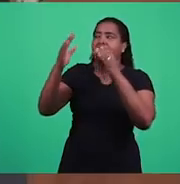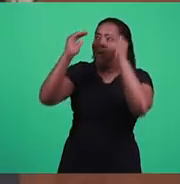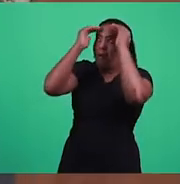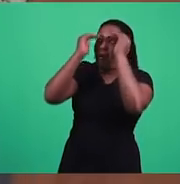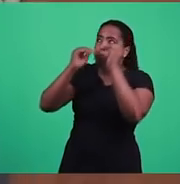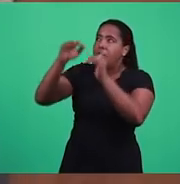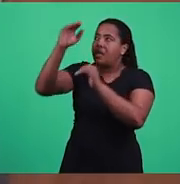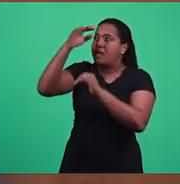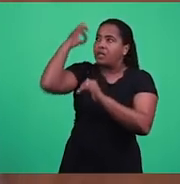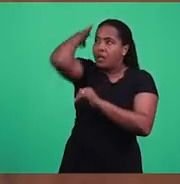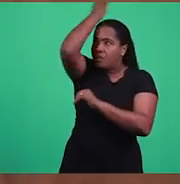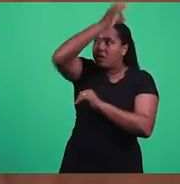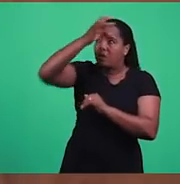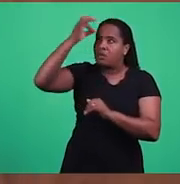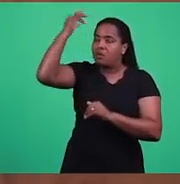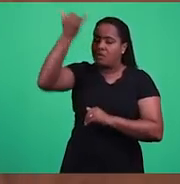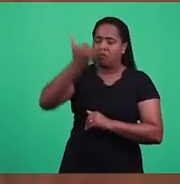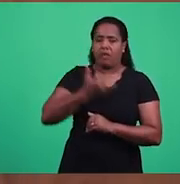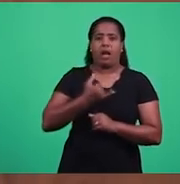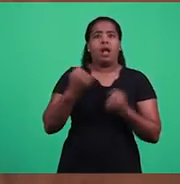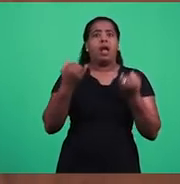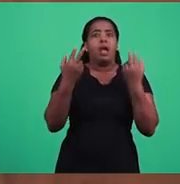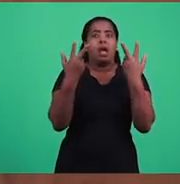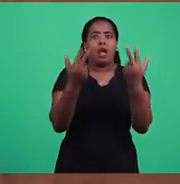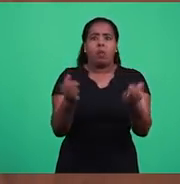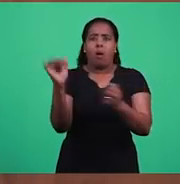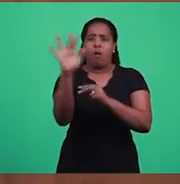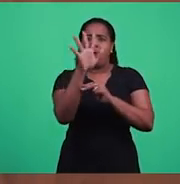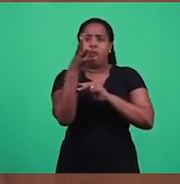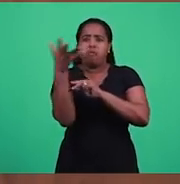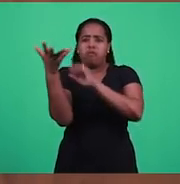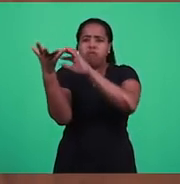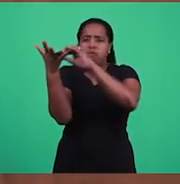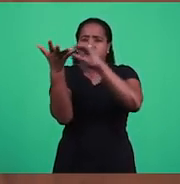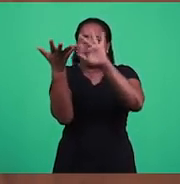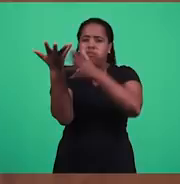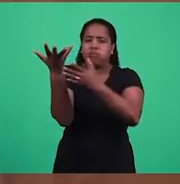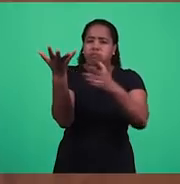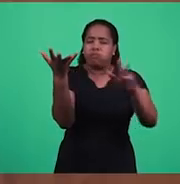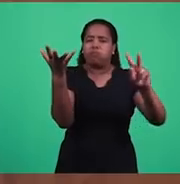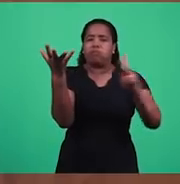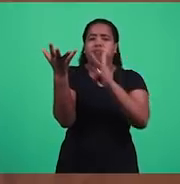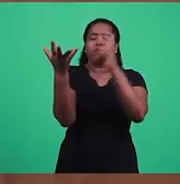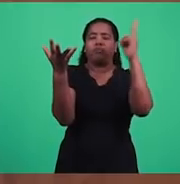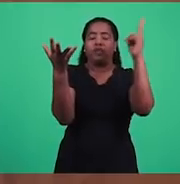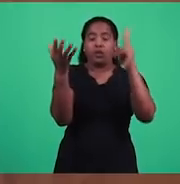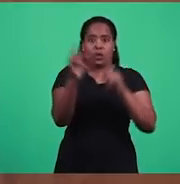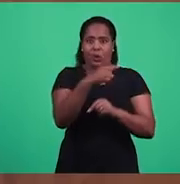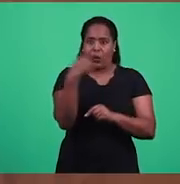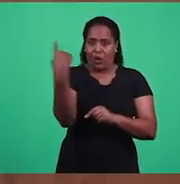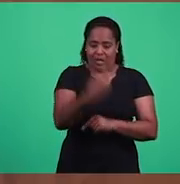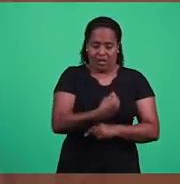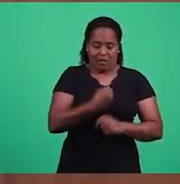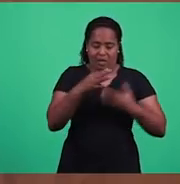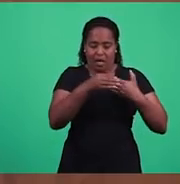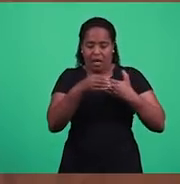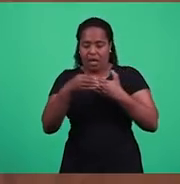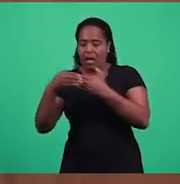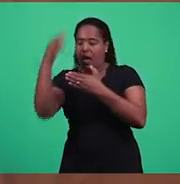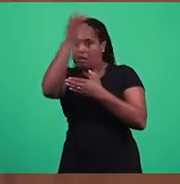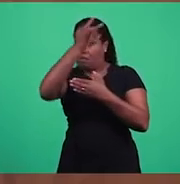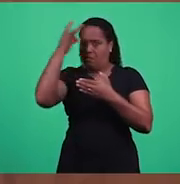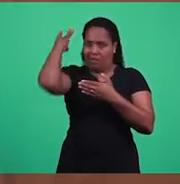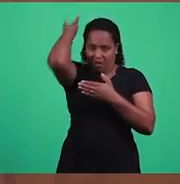falando, como uma folha ao vento. Nós estamos sendo guiados pela direção do Espírito Santo. E você